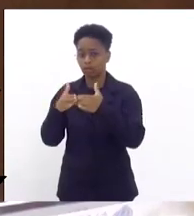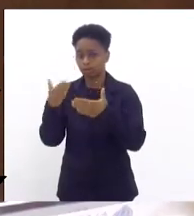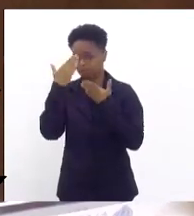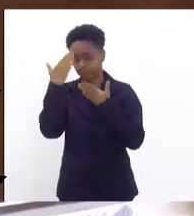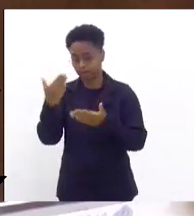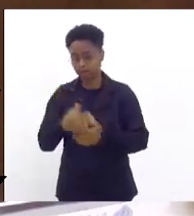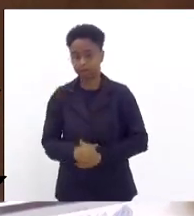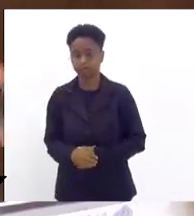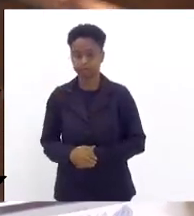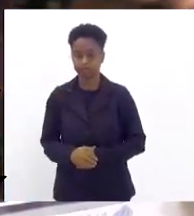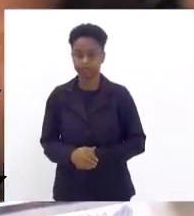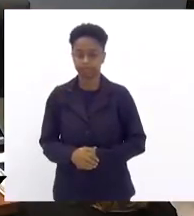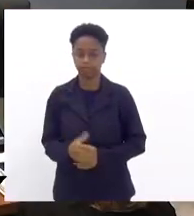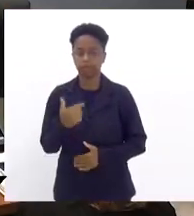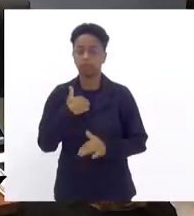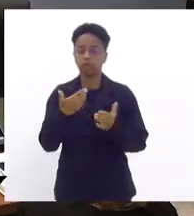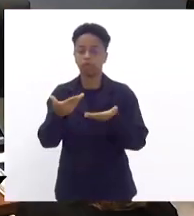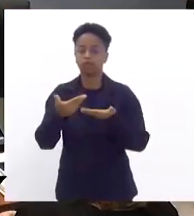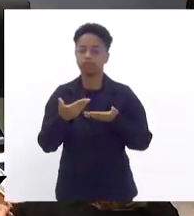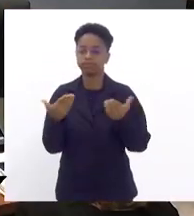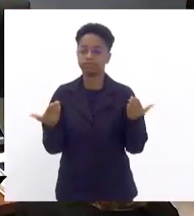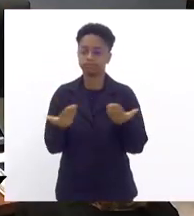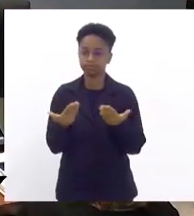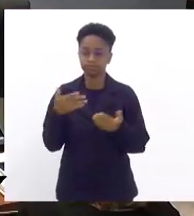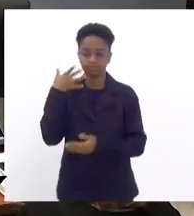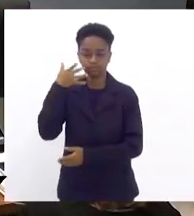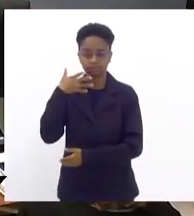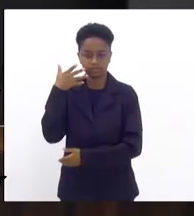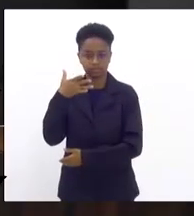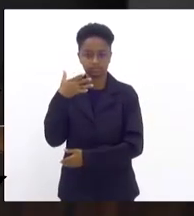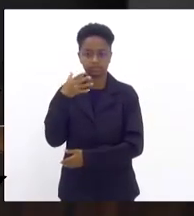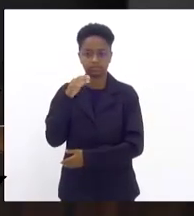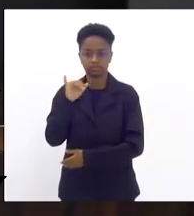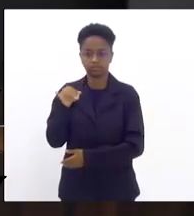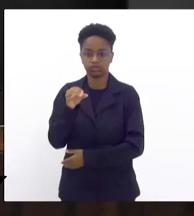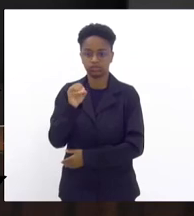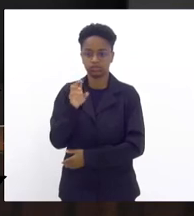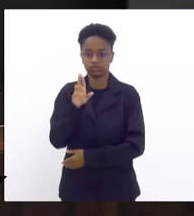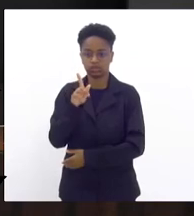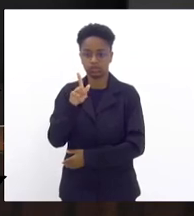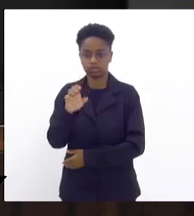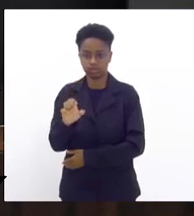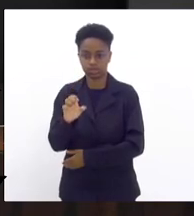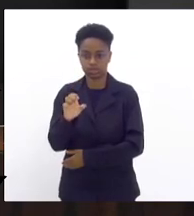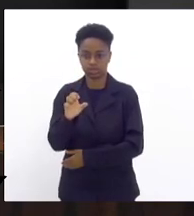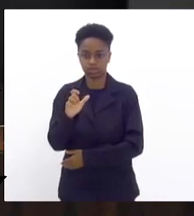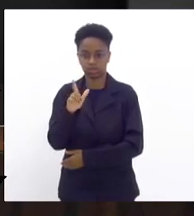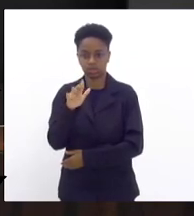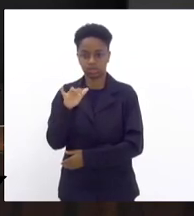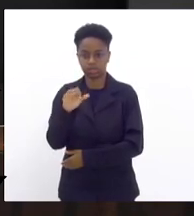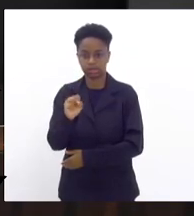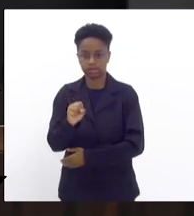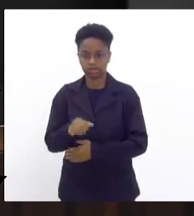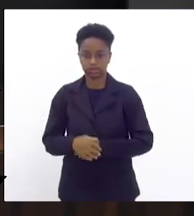obrigado. Obrigado. Quero convidar agora para fazer uso da palavra o senhor Jorge Luiz dos Santos.